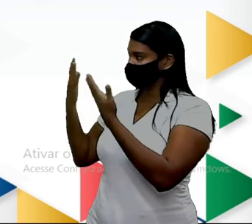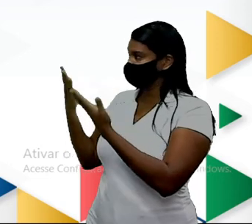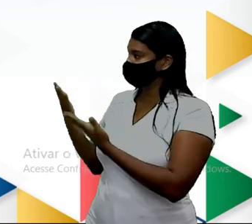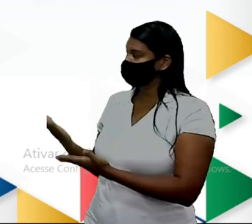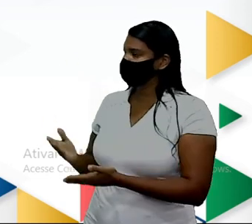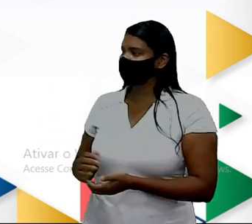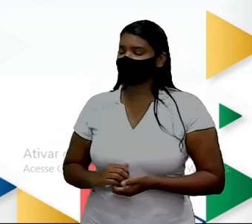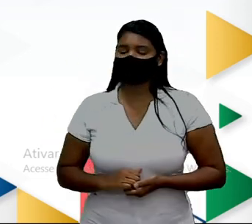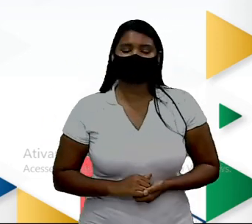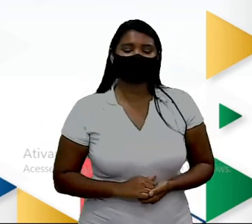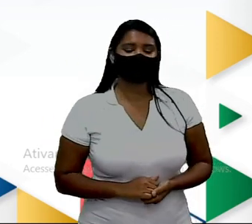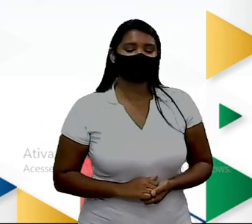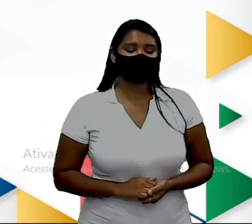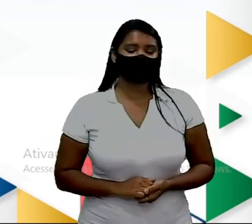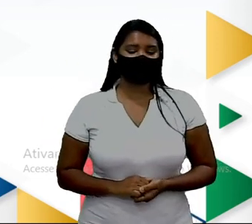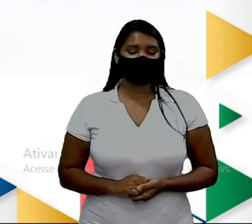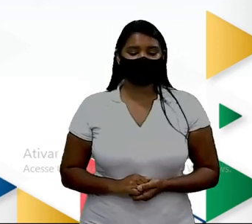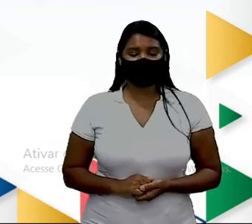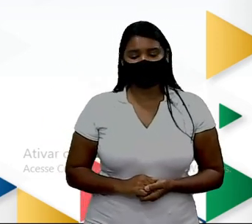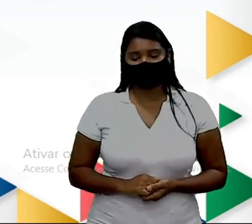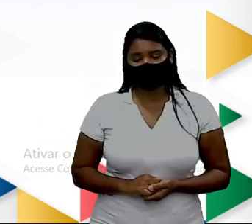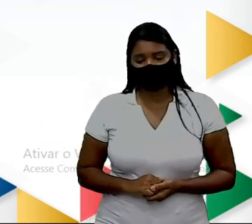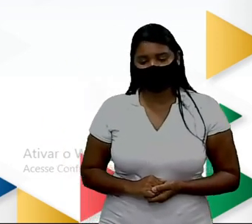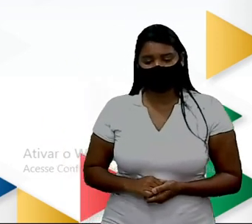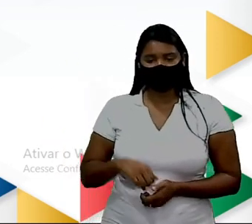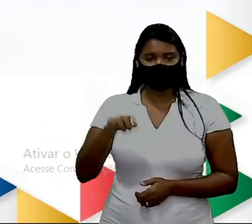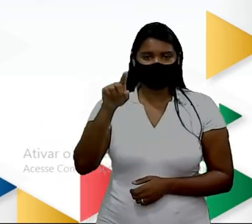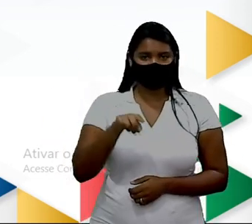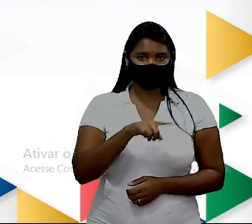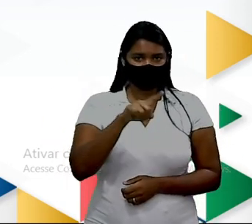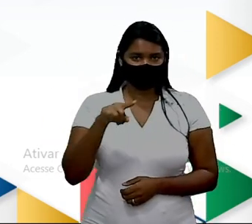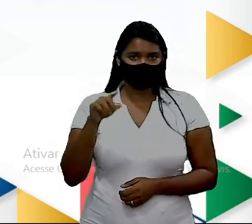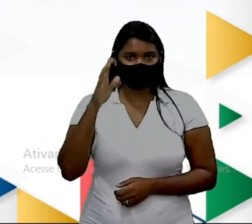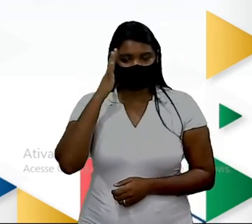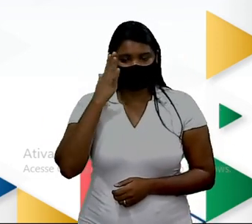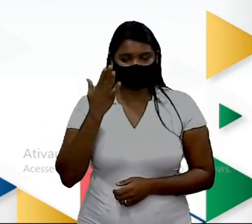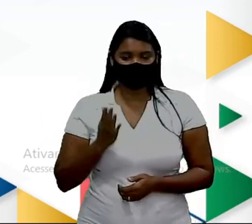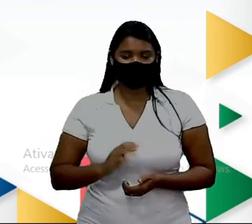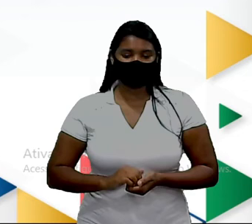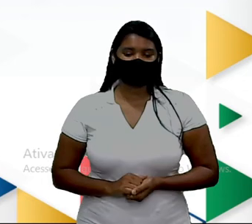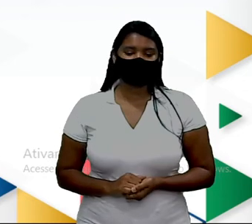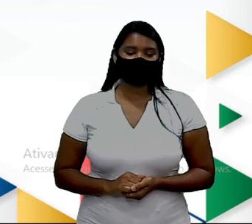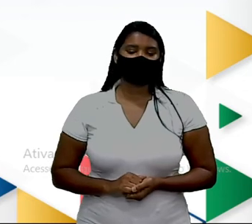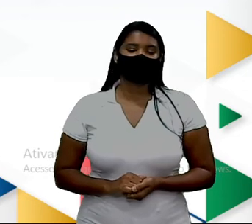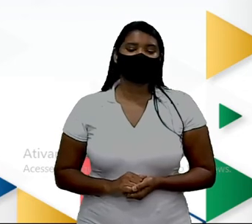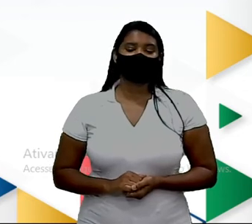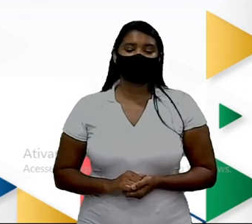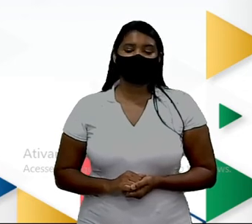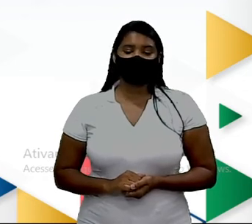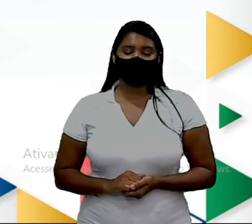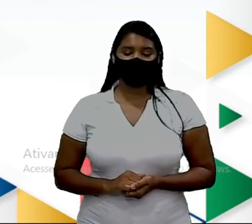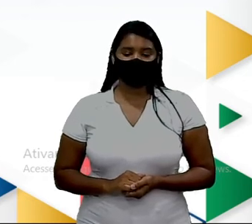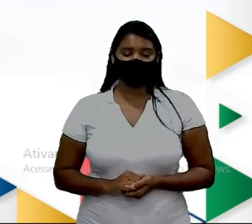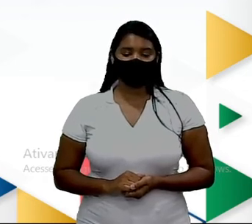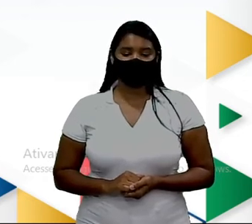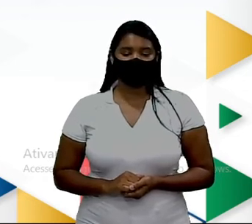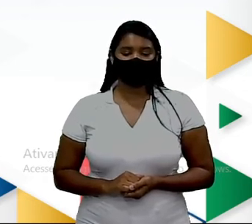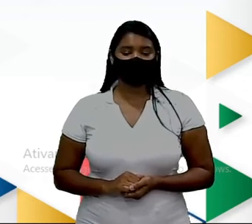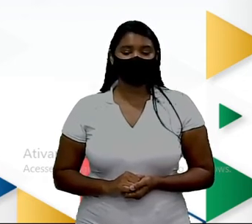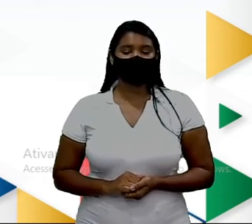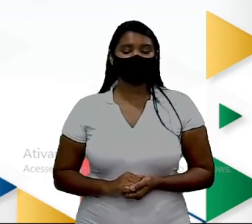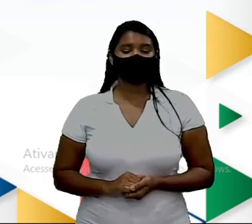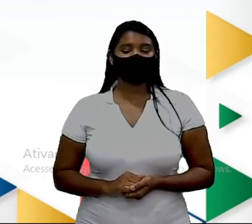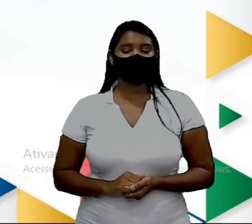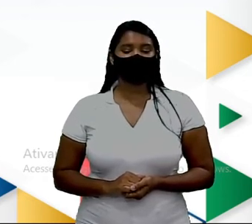né? Tô cancelando ele aí, mas é o método que ele fez, tá? O Theo, para